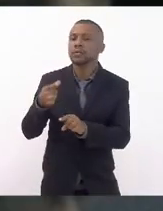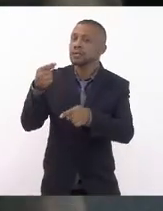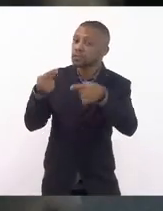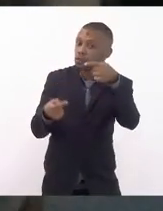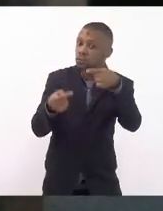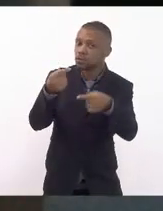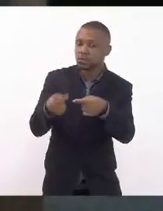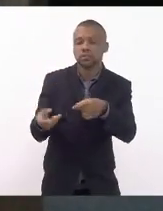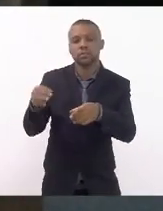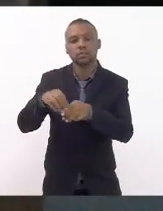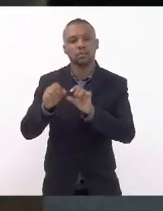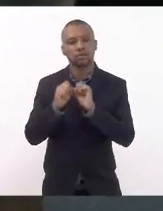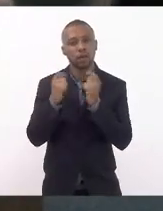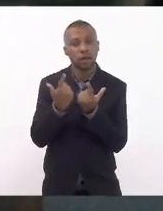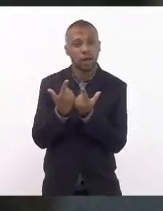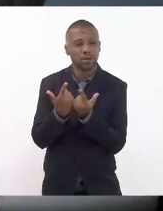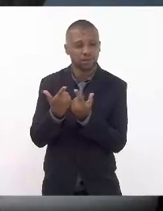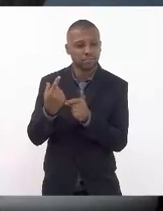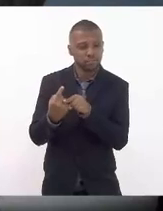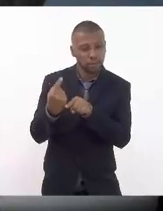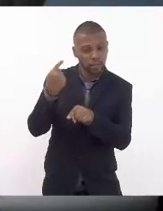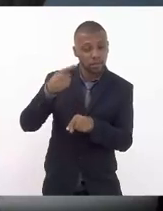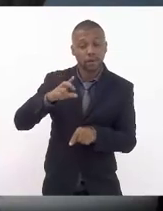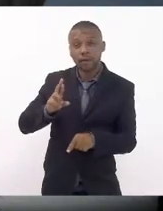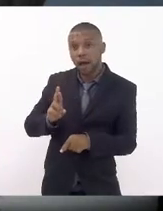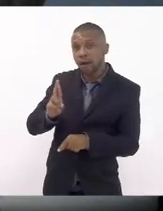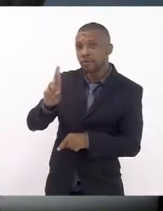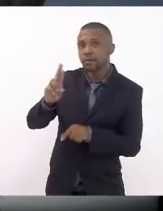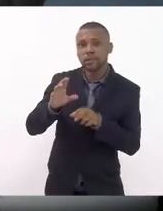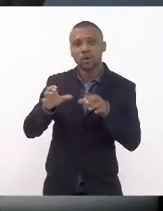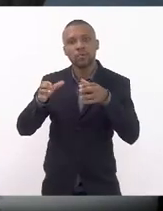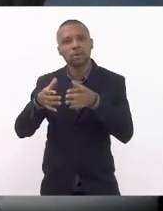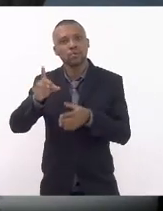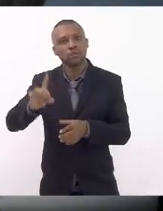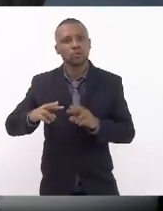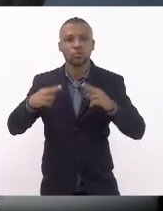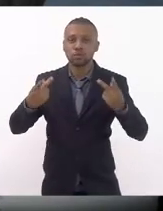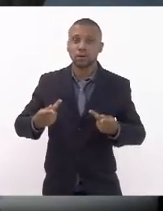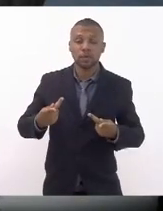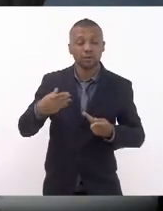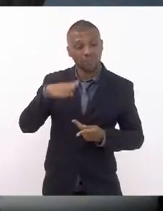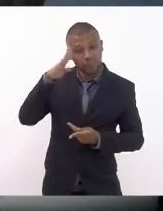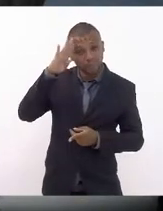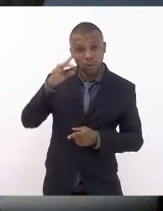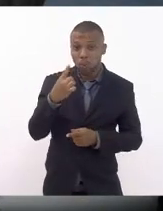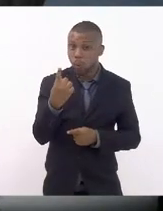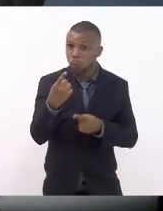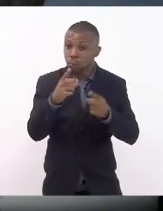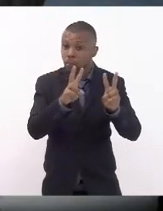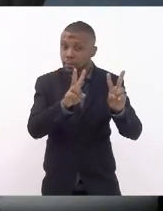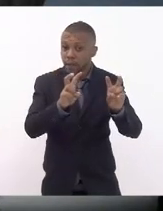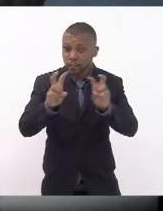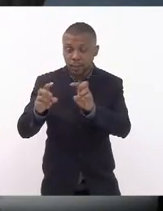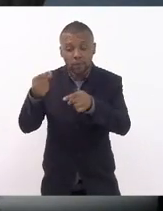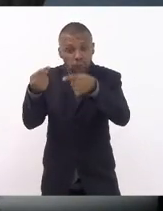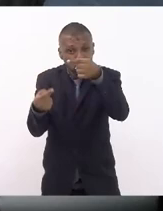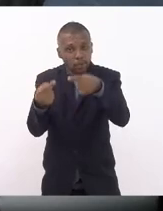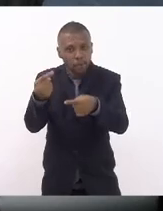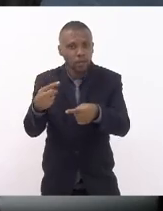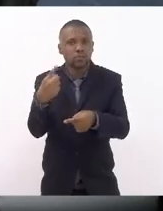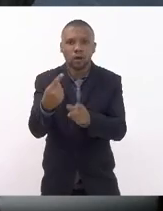Quando estive à frente da Comissão de Defesa dos Direitos Humanos, inclusive, esse foi um dos debates que nós pudemos